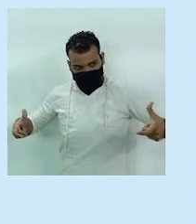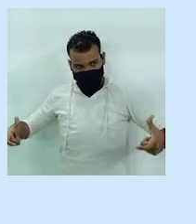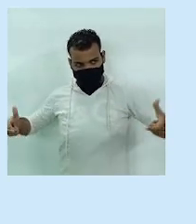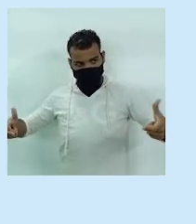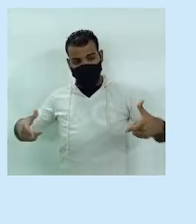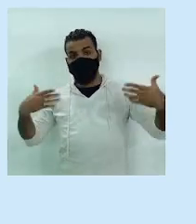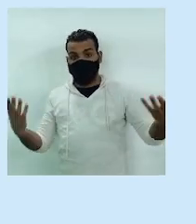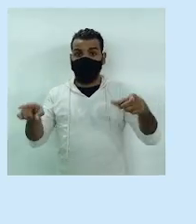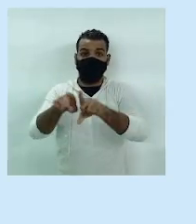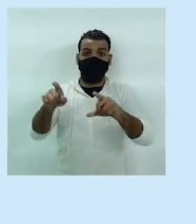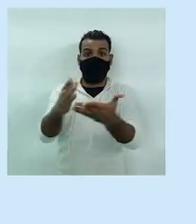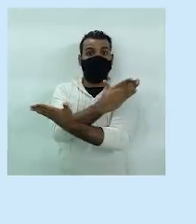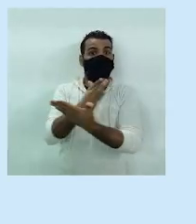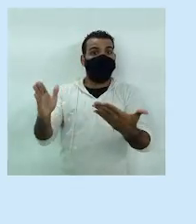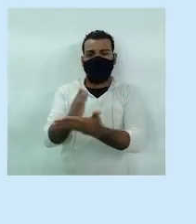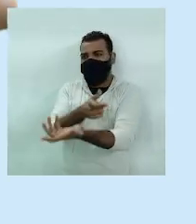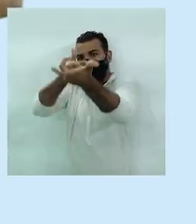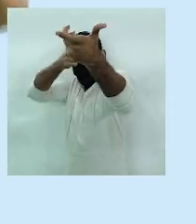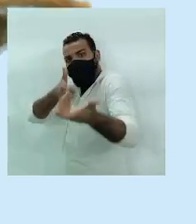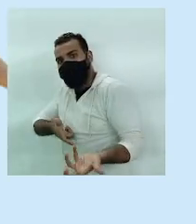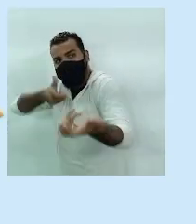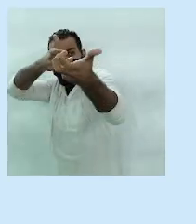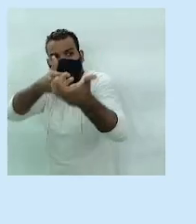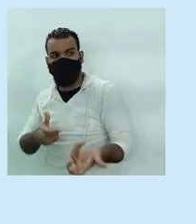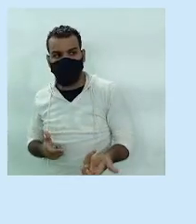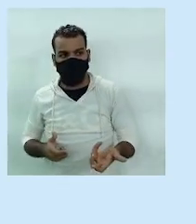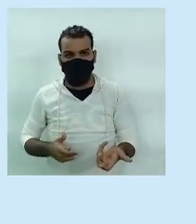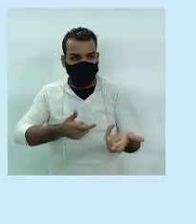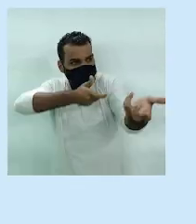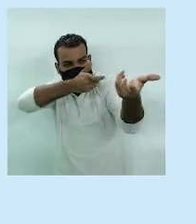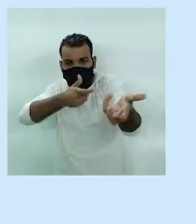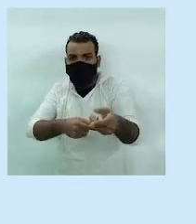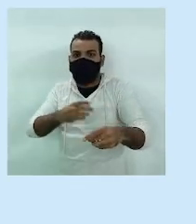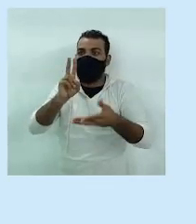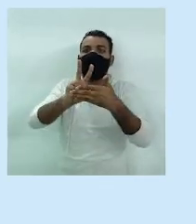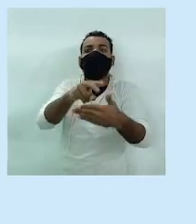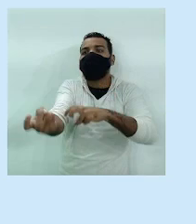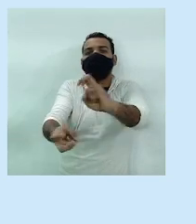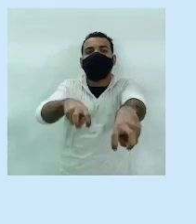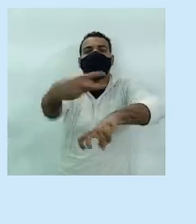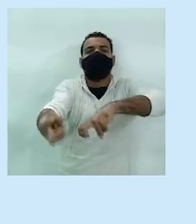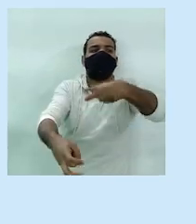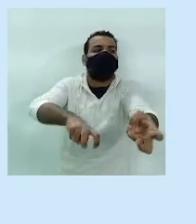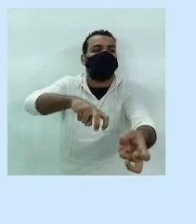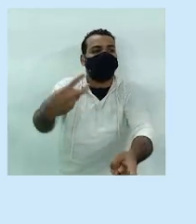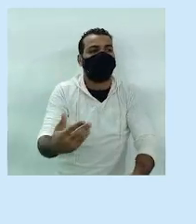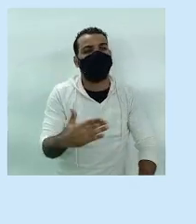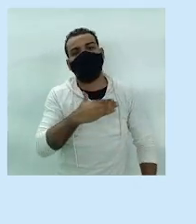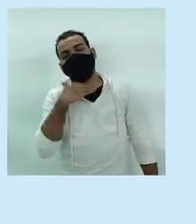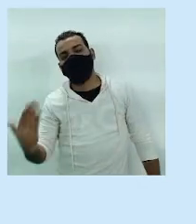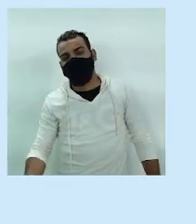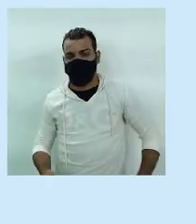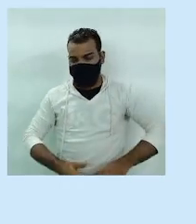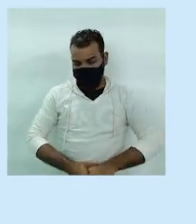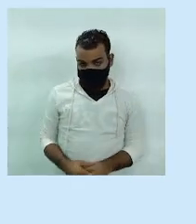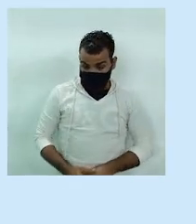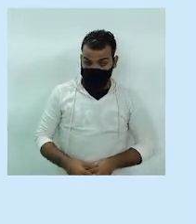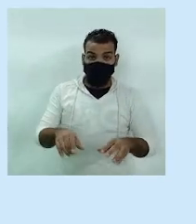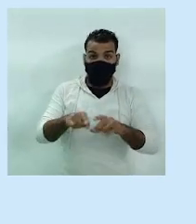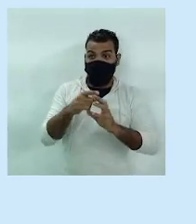uso da violência. Então, na realidade, sabemos como a implantação da cultura